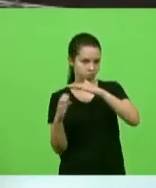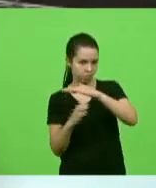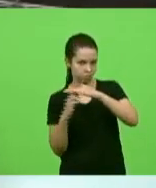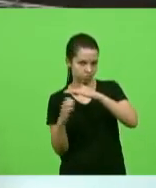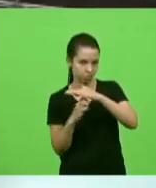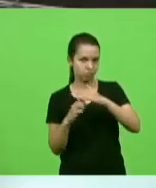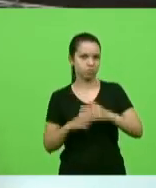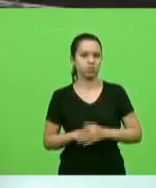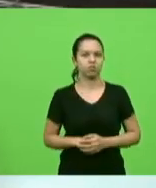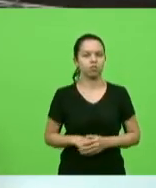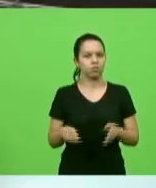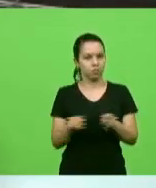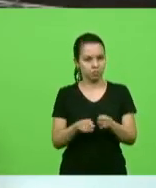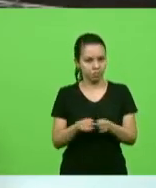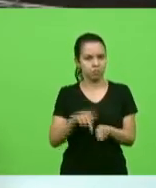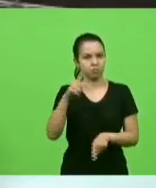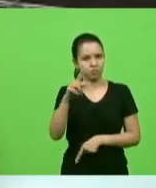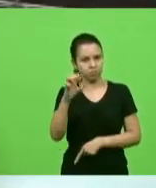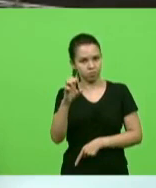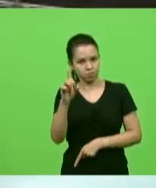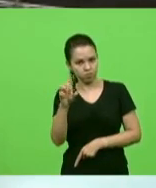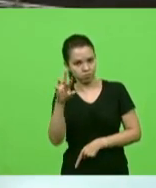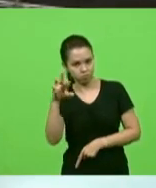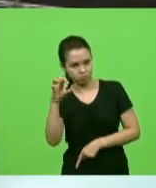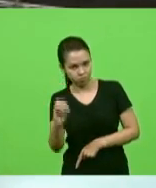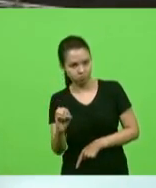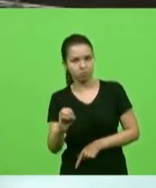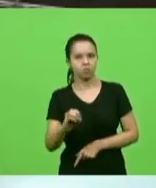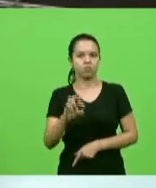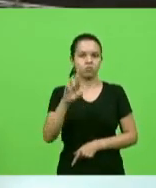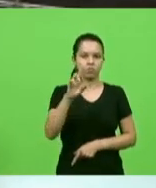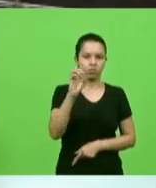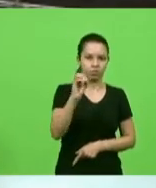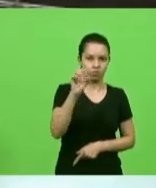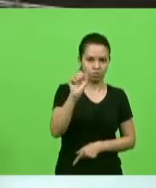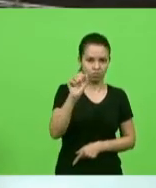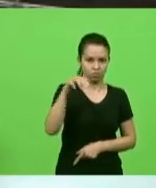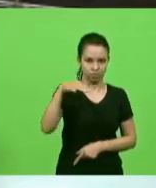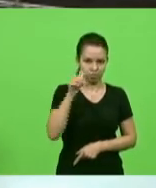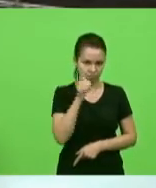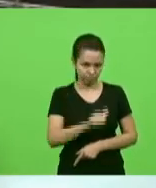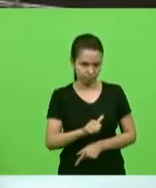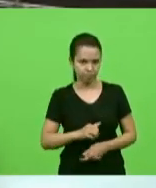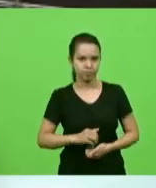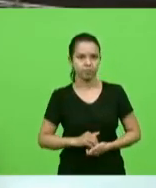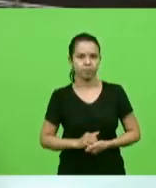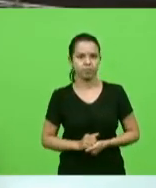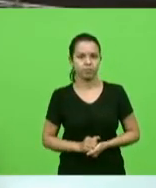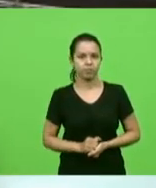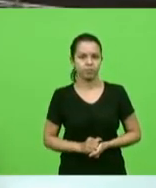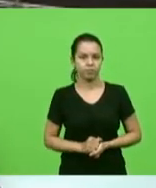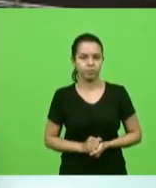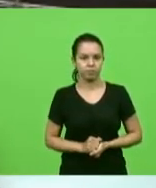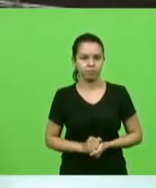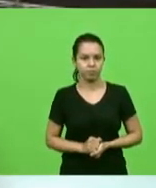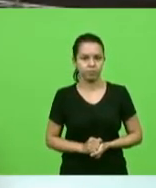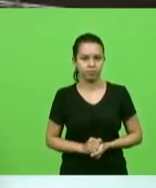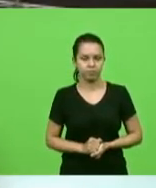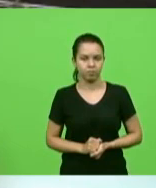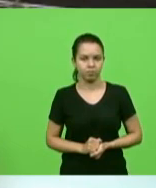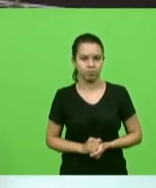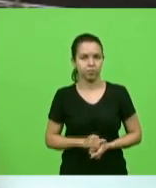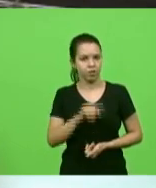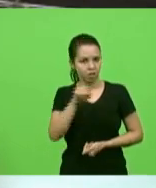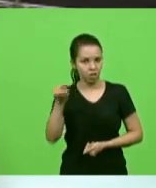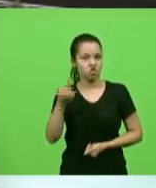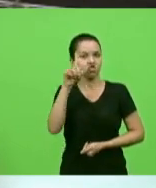de Barros além de preto nascimento de Araújo e rosimário a Neves de